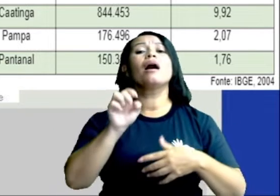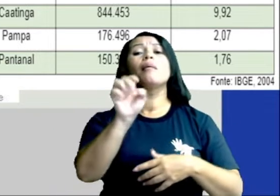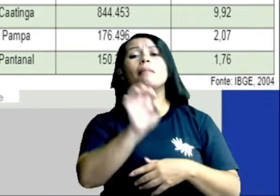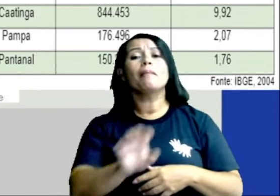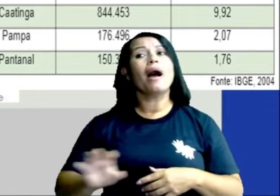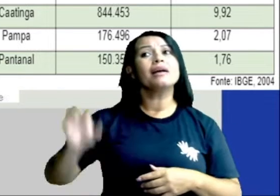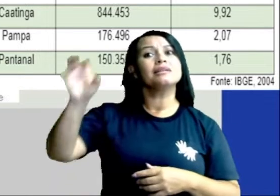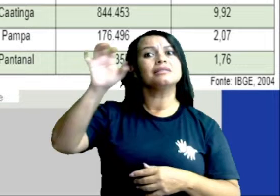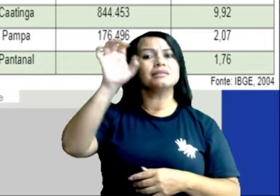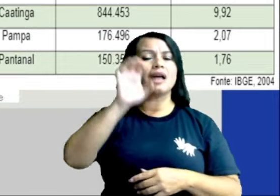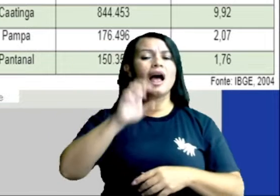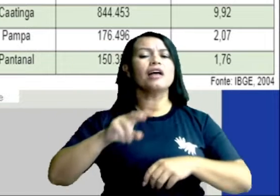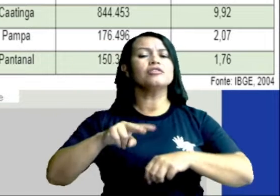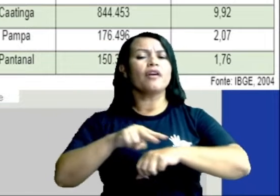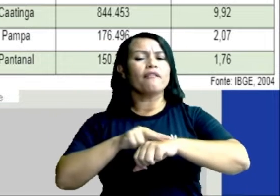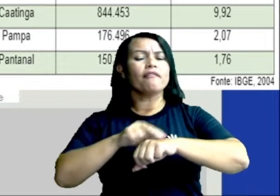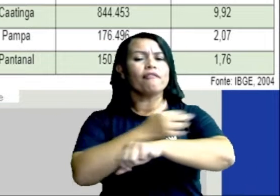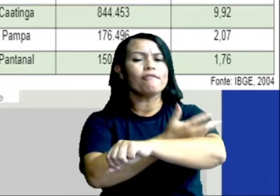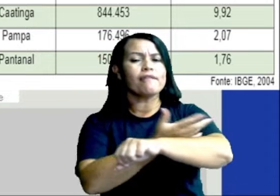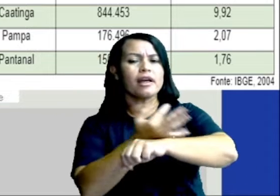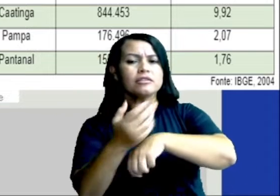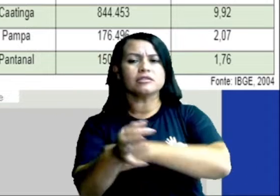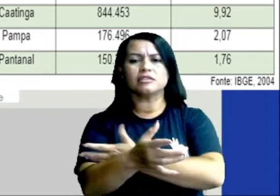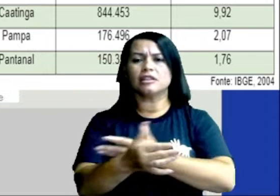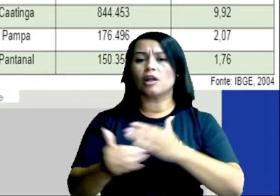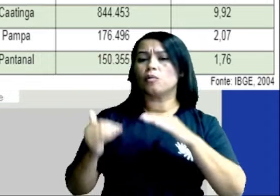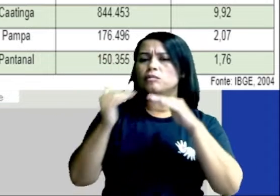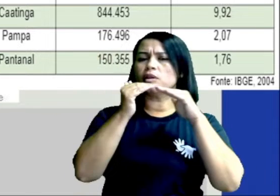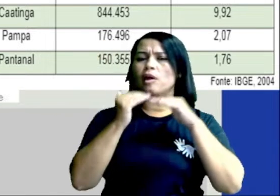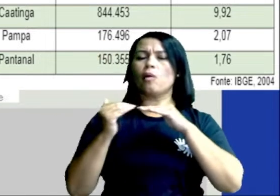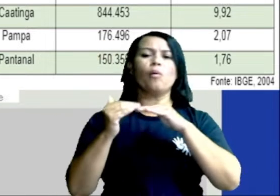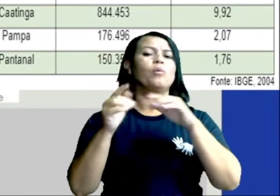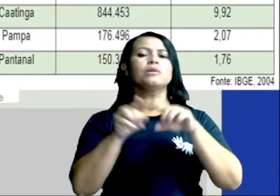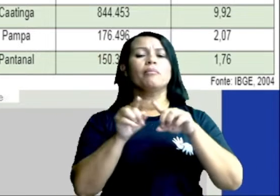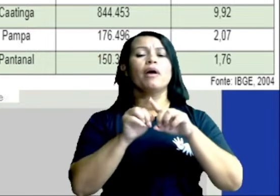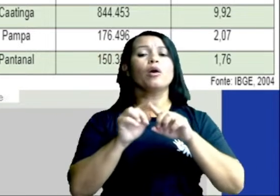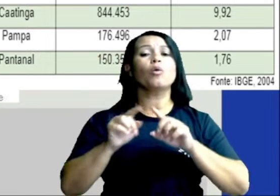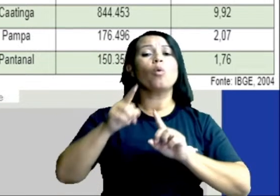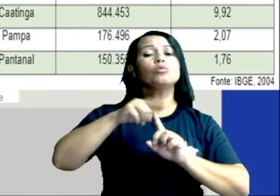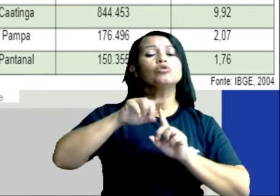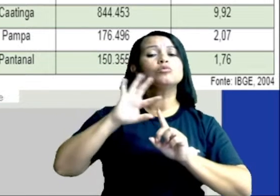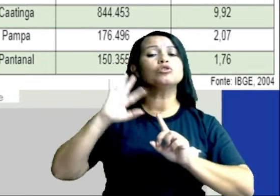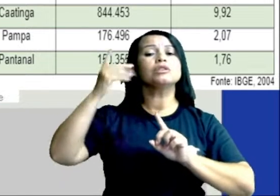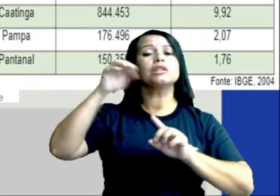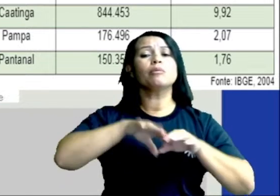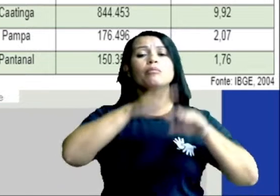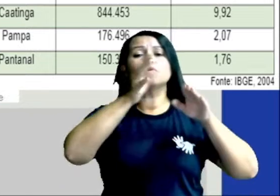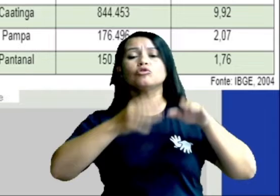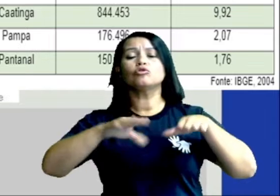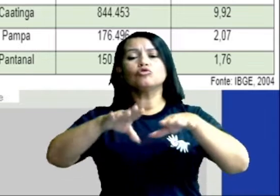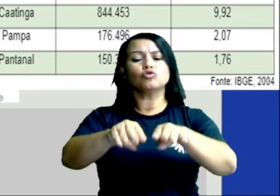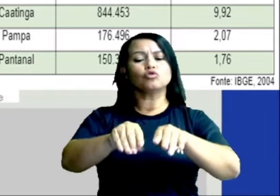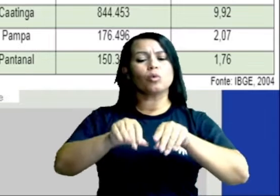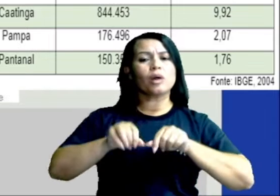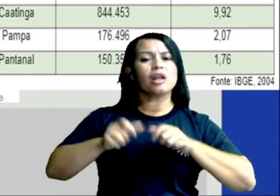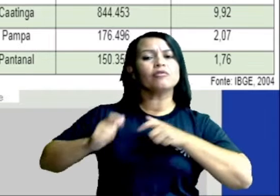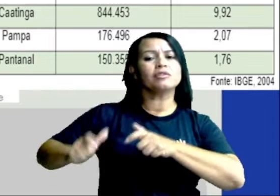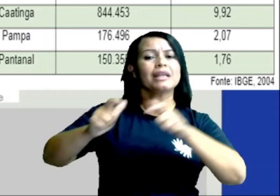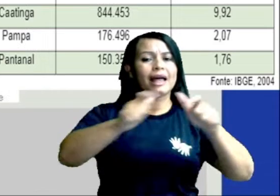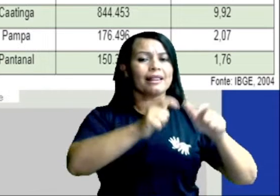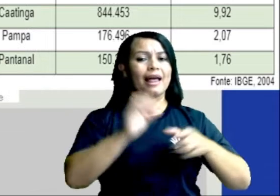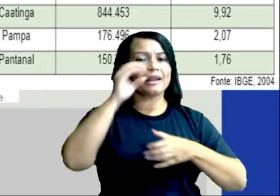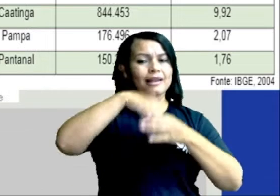estar, logicamente, de acordo, em consonância com os tipos de climas, solo, relevo, né, de cada área do